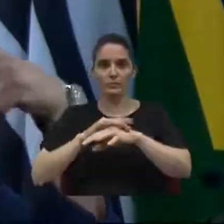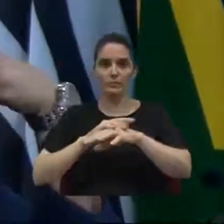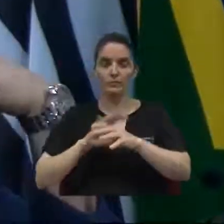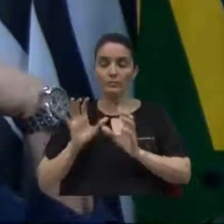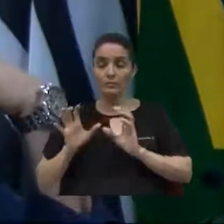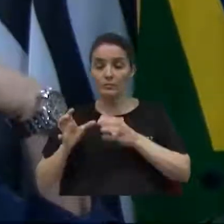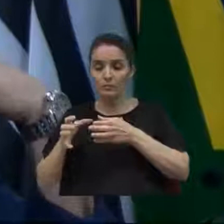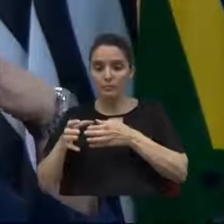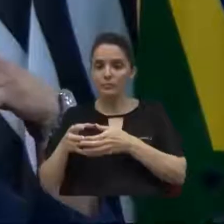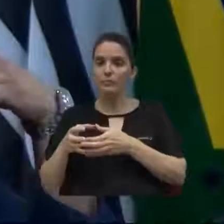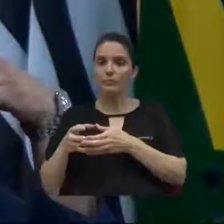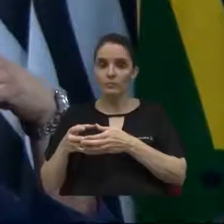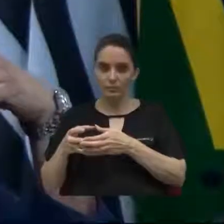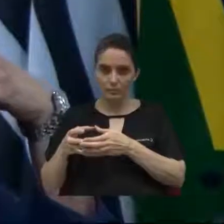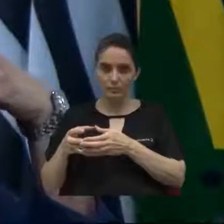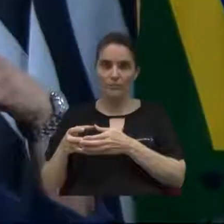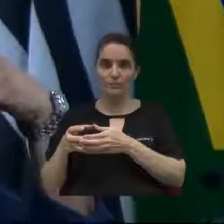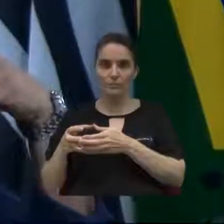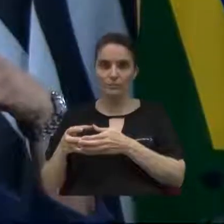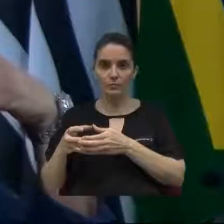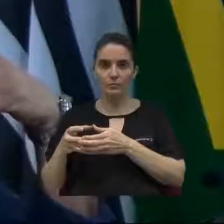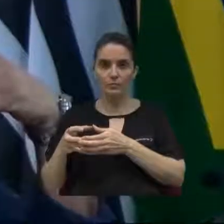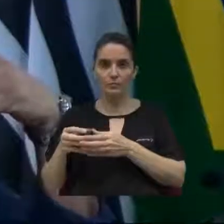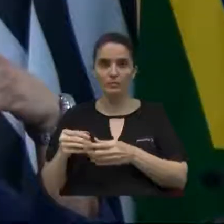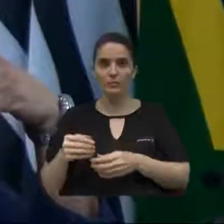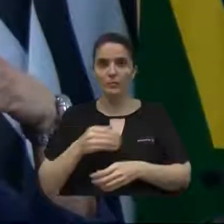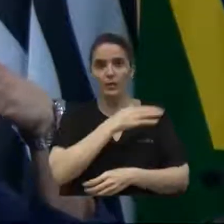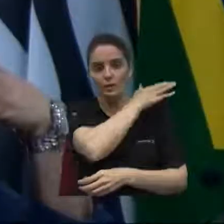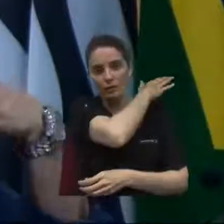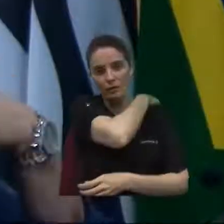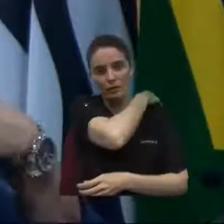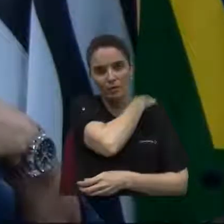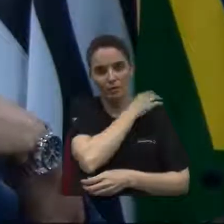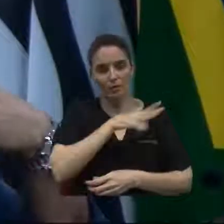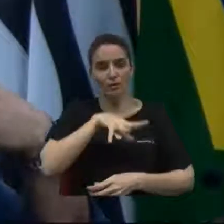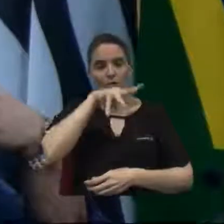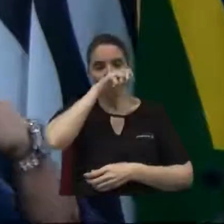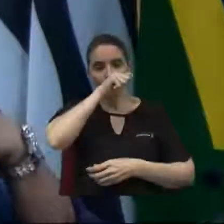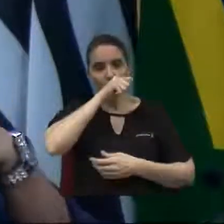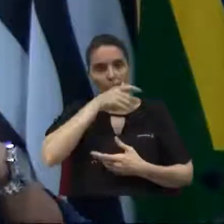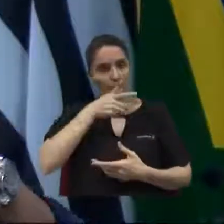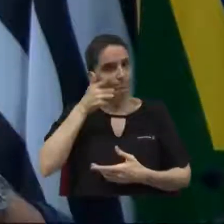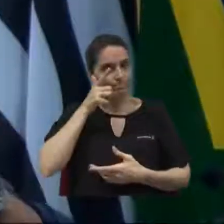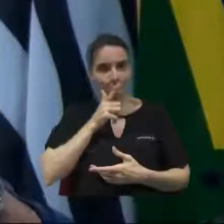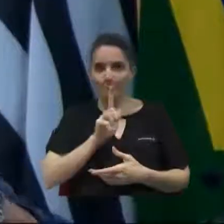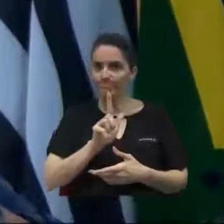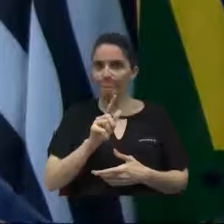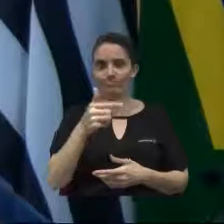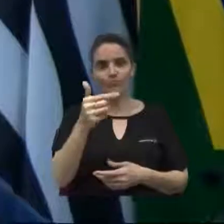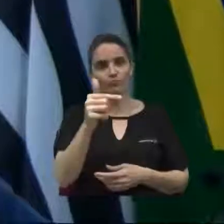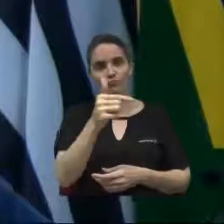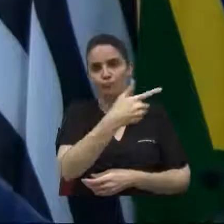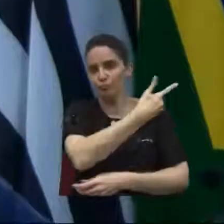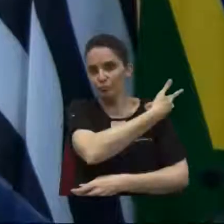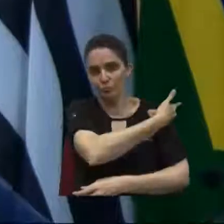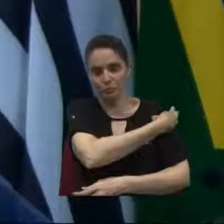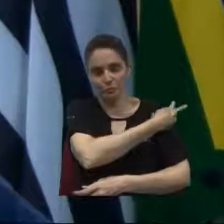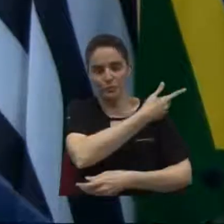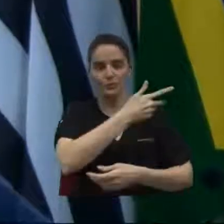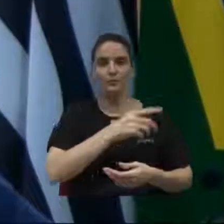grupo que tranca a respiração. Na época não tinha vacinação, doutor Rafael,